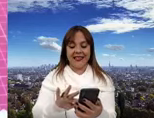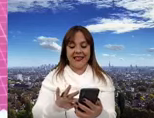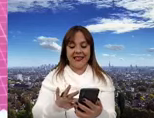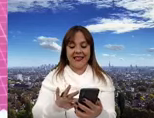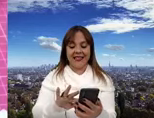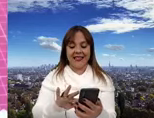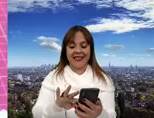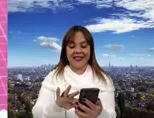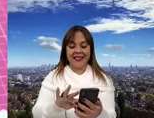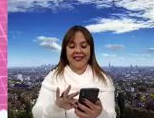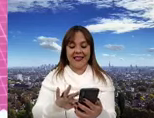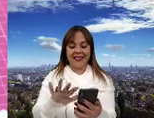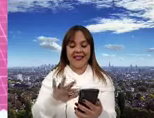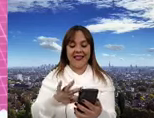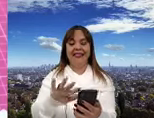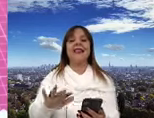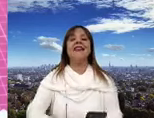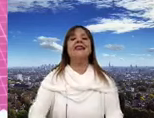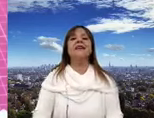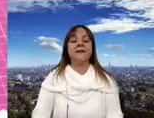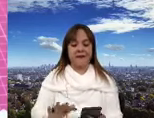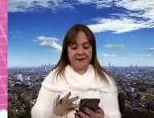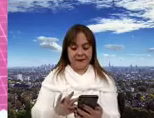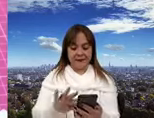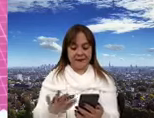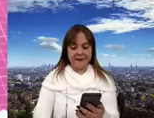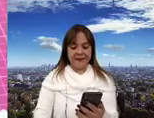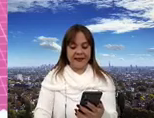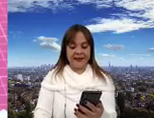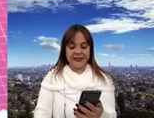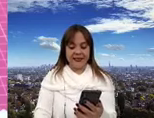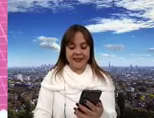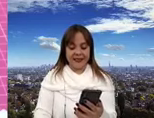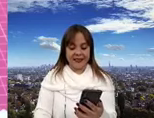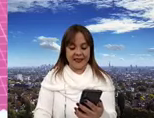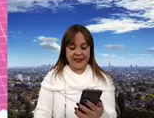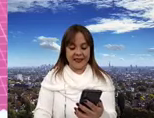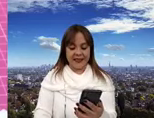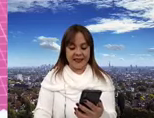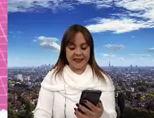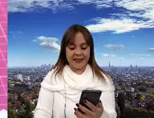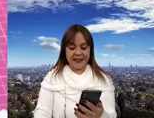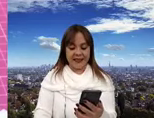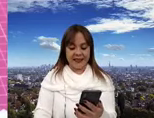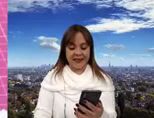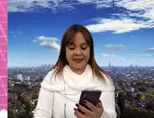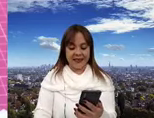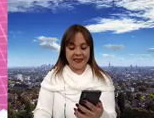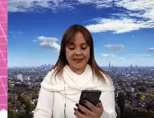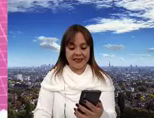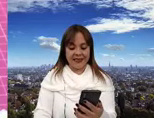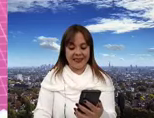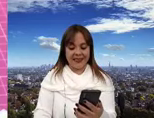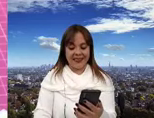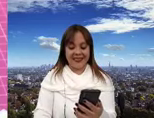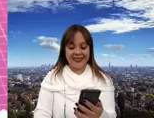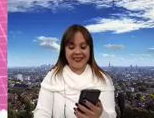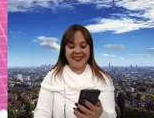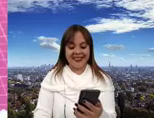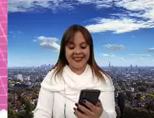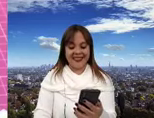olho. E aí, assim, a hora que você. Aí, tá vendo? Colocar o olho, pode dar uma apertadinha.